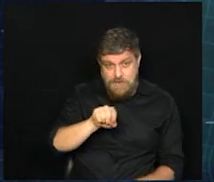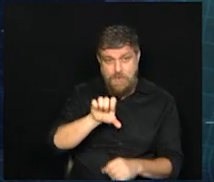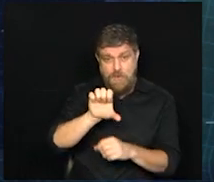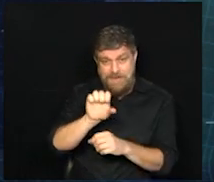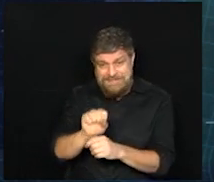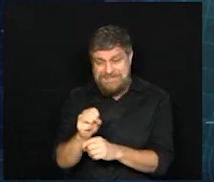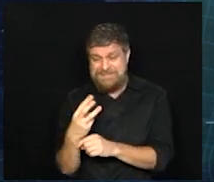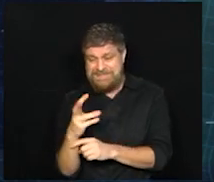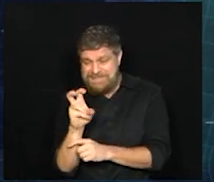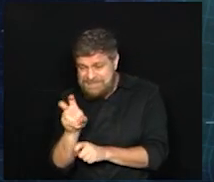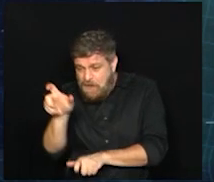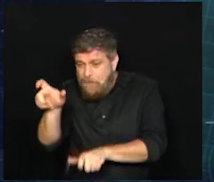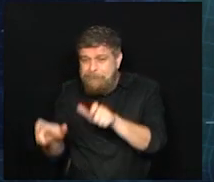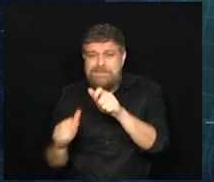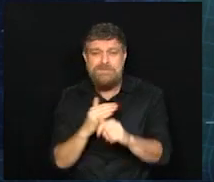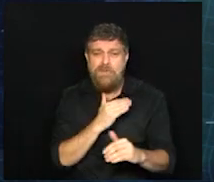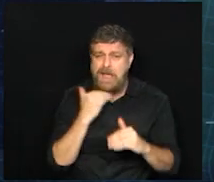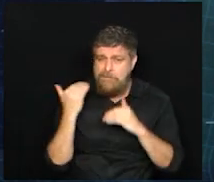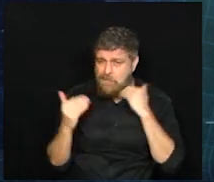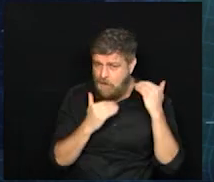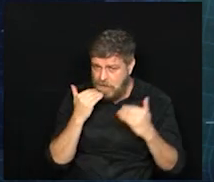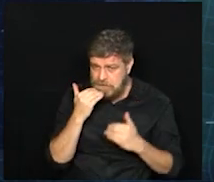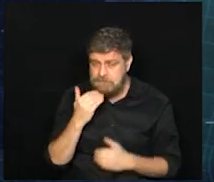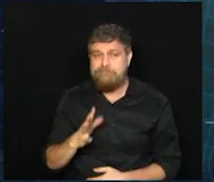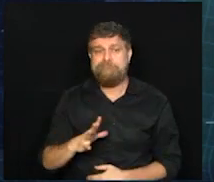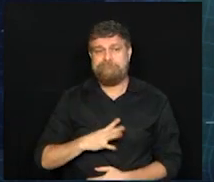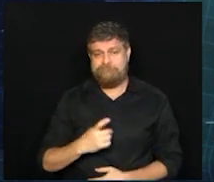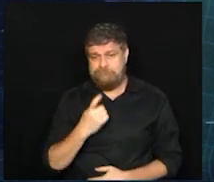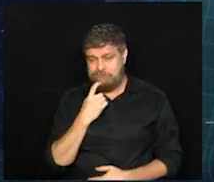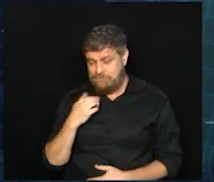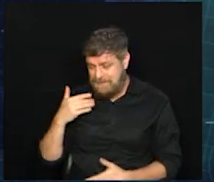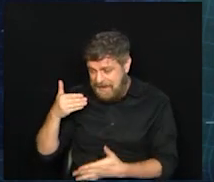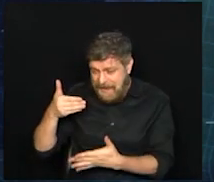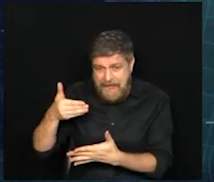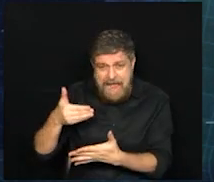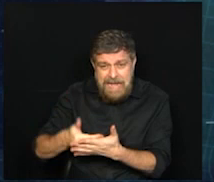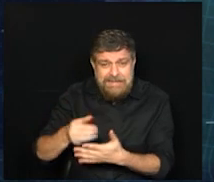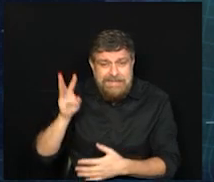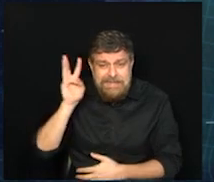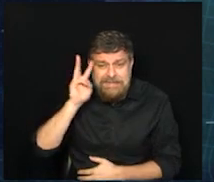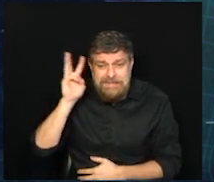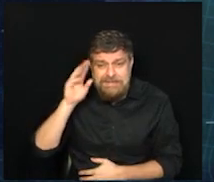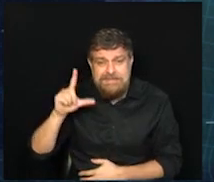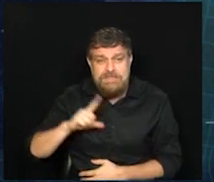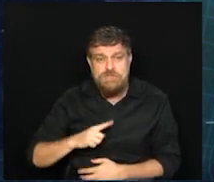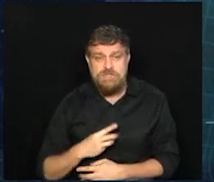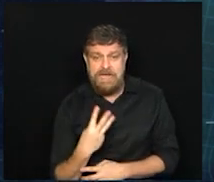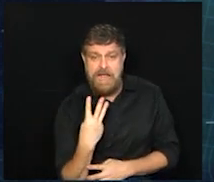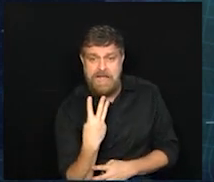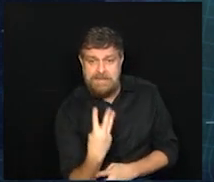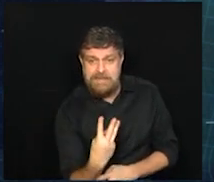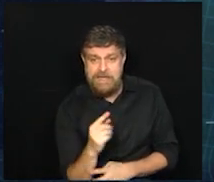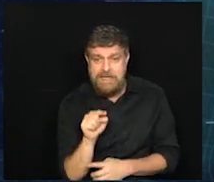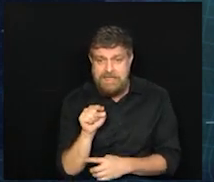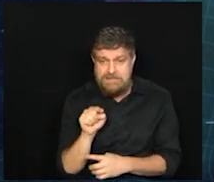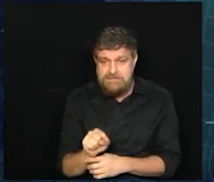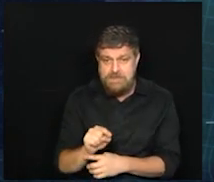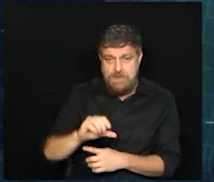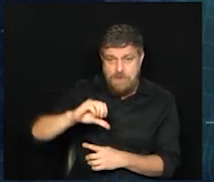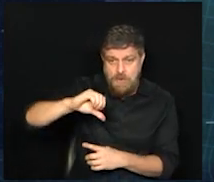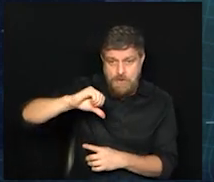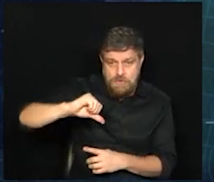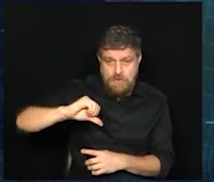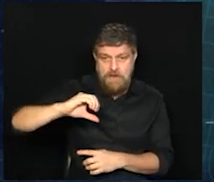pela Covid-19 e Campinas, até esta terça-feira, somava 3.909